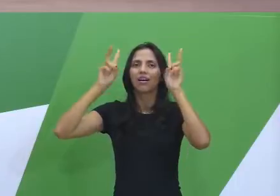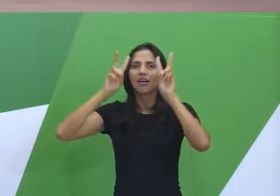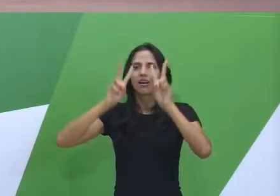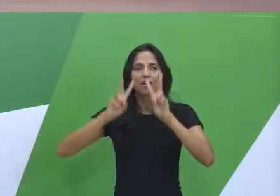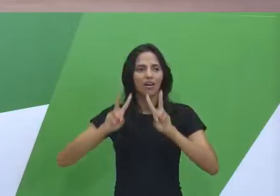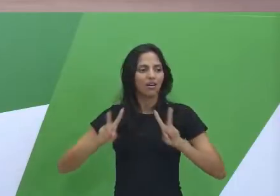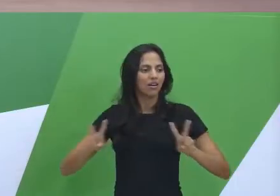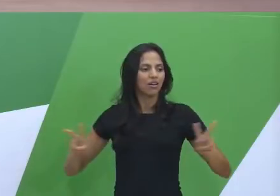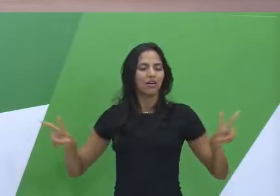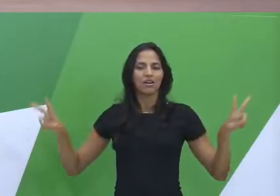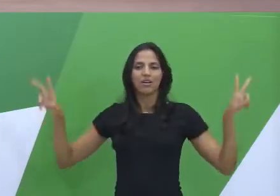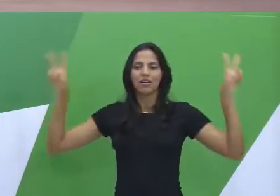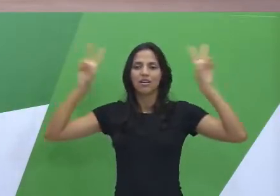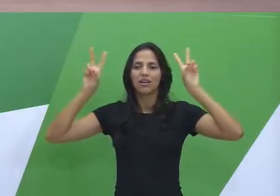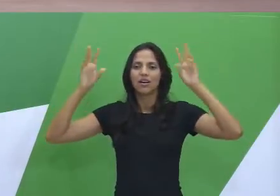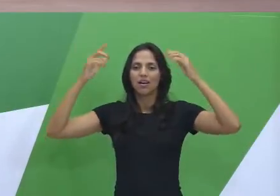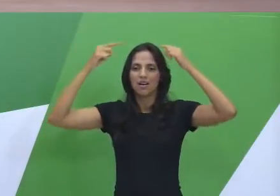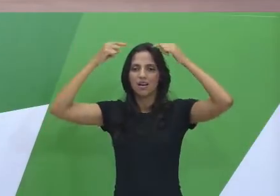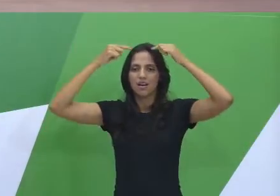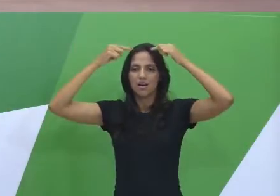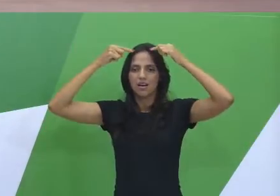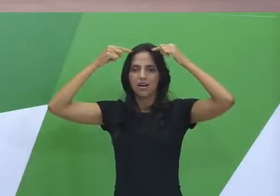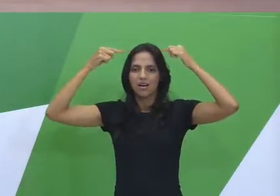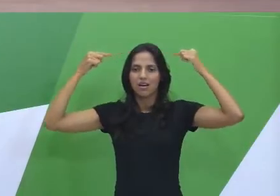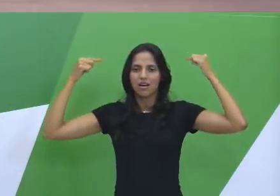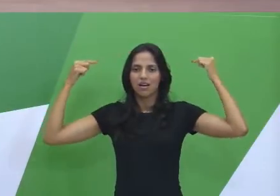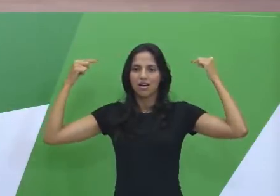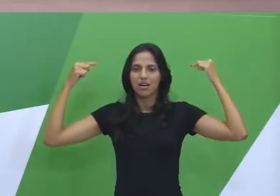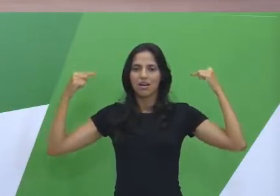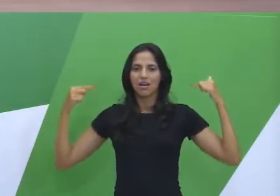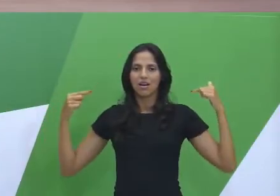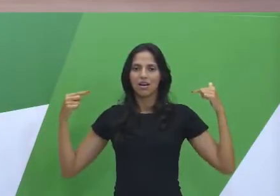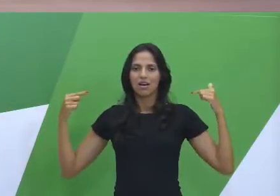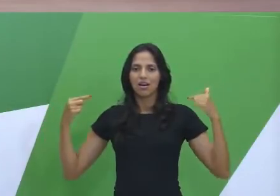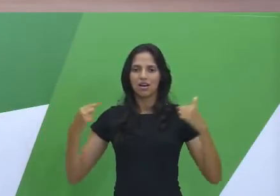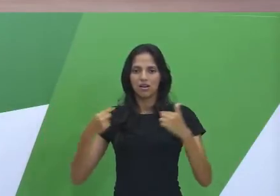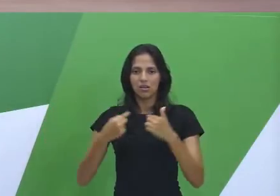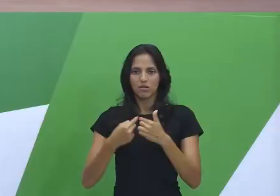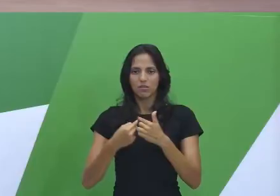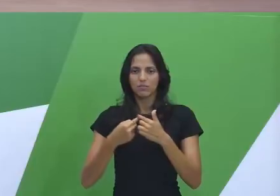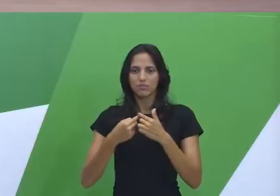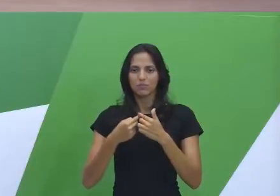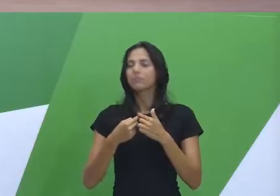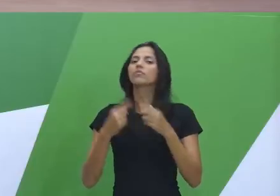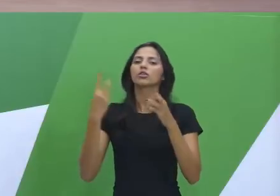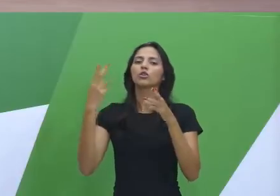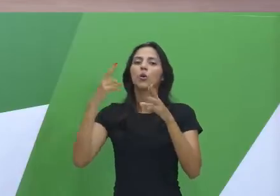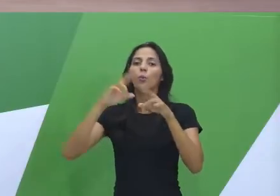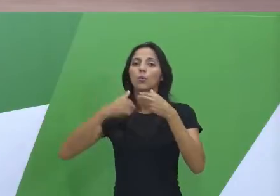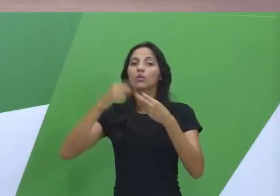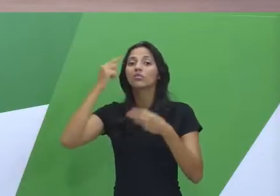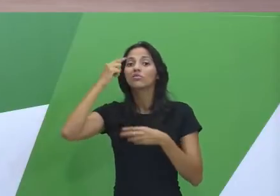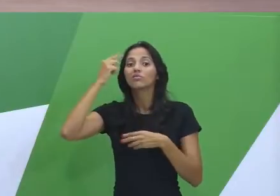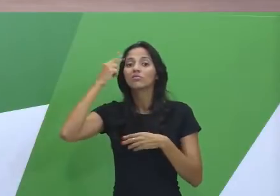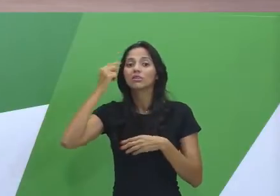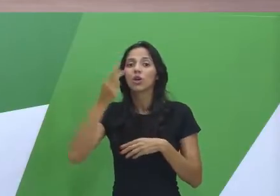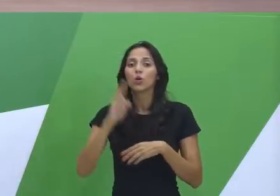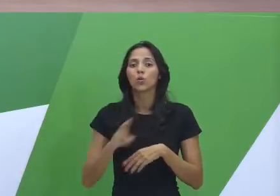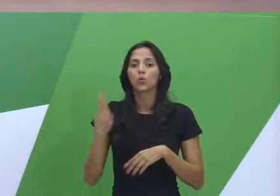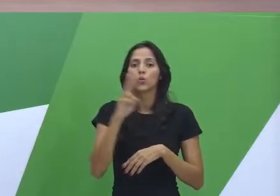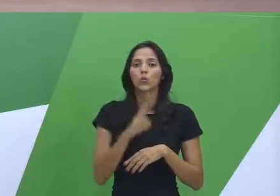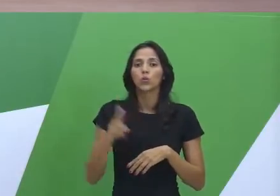se valendo do seu campo visual. Olha só o campo visual, olha aqui. Por isso, a ideia de se utilizar